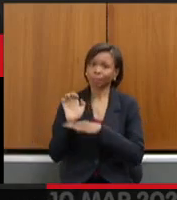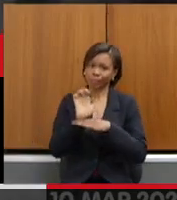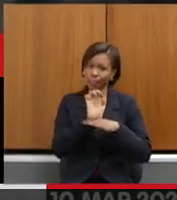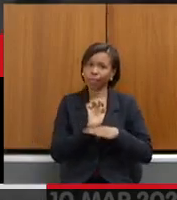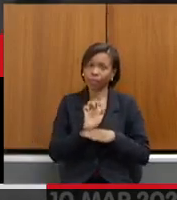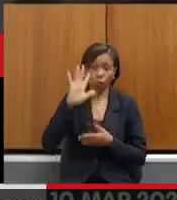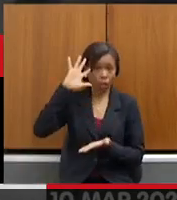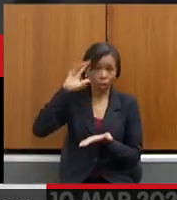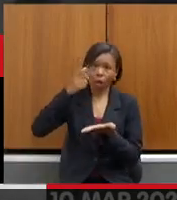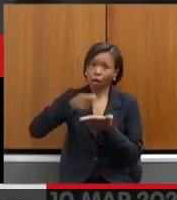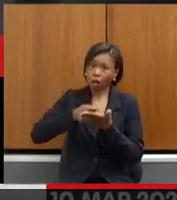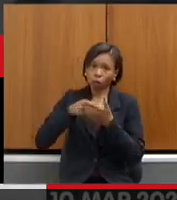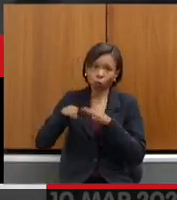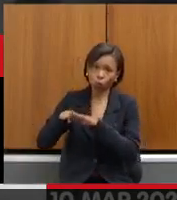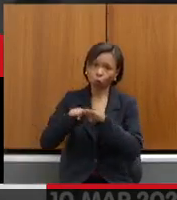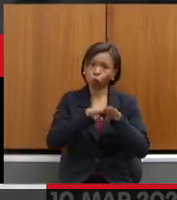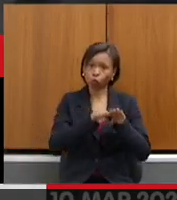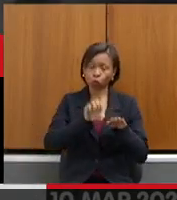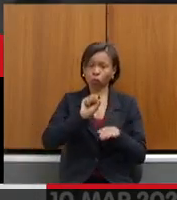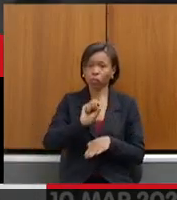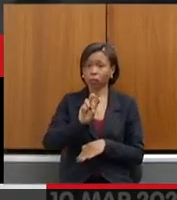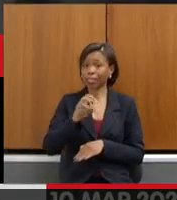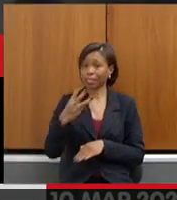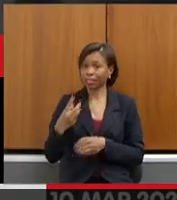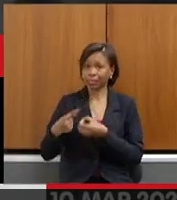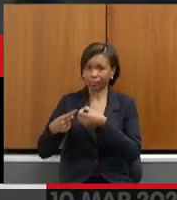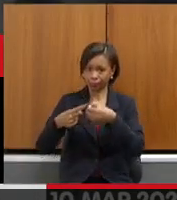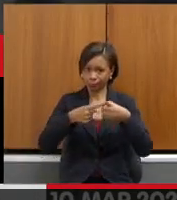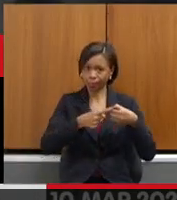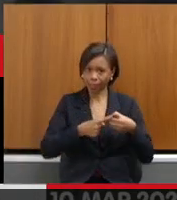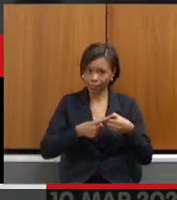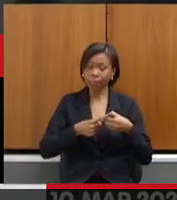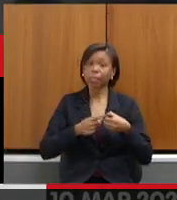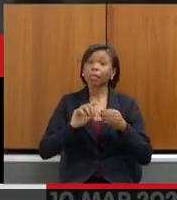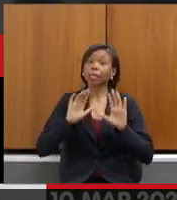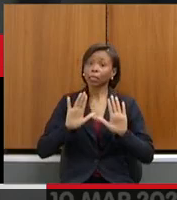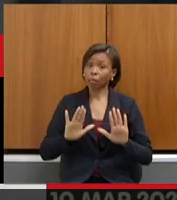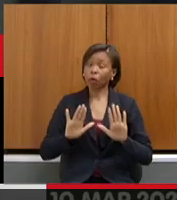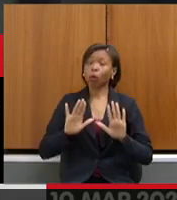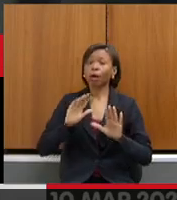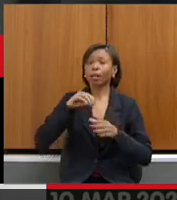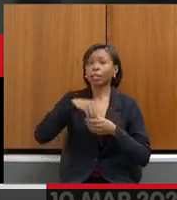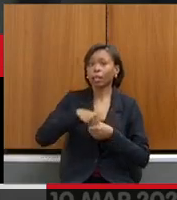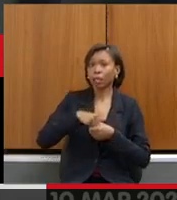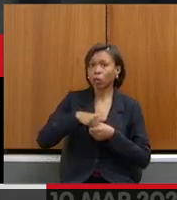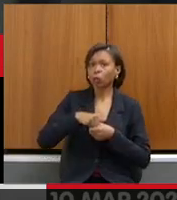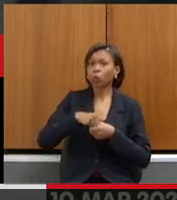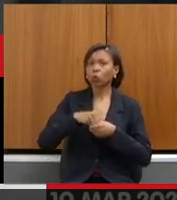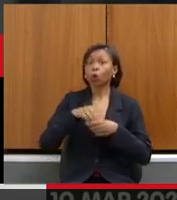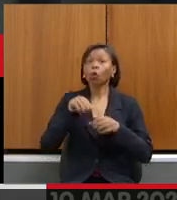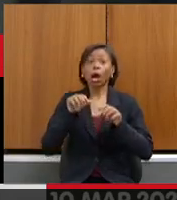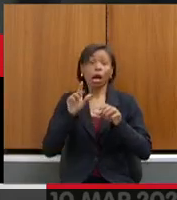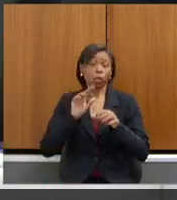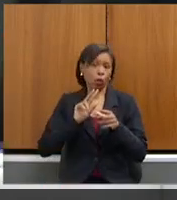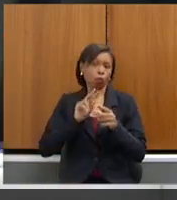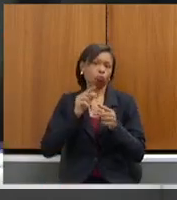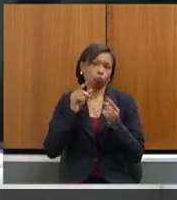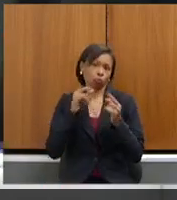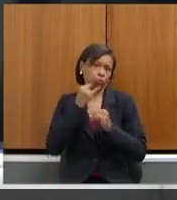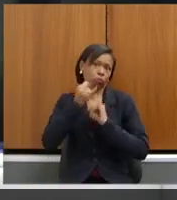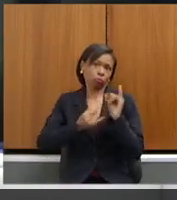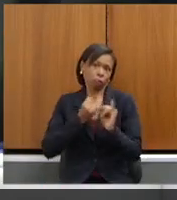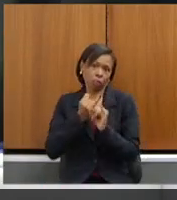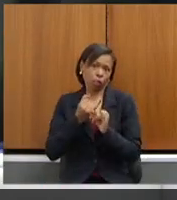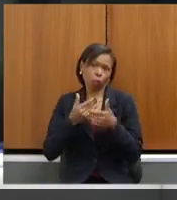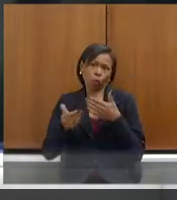para os 853 municípios e ela é feita na Síria a Síria transmitida online para todos que quiser